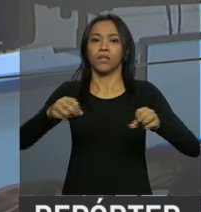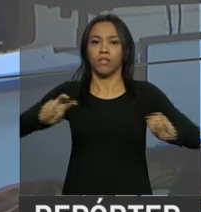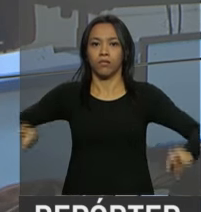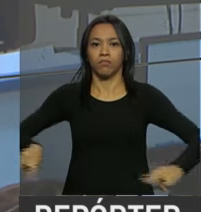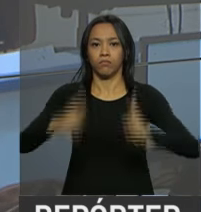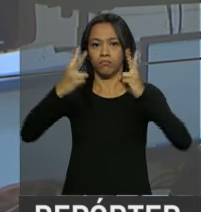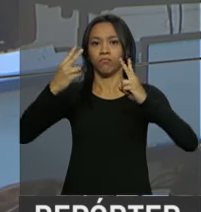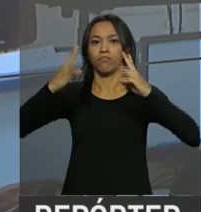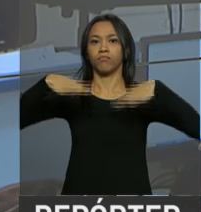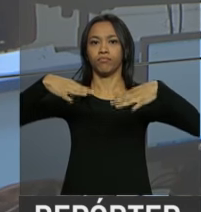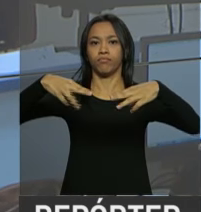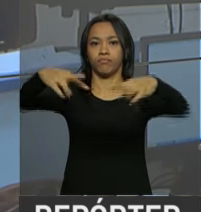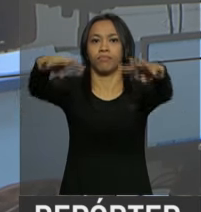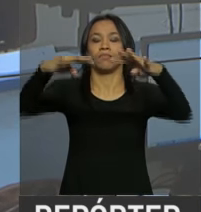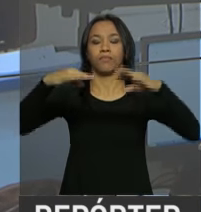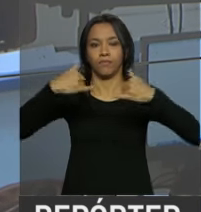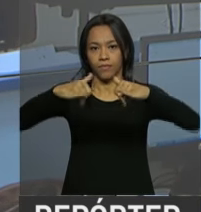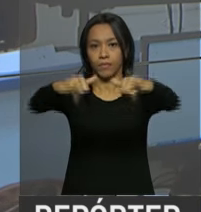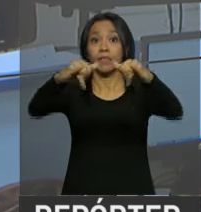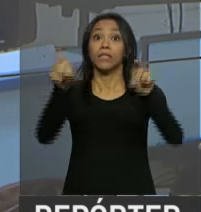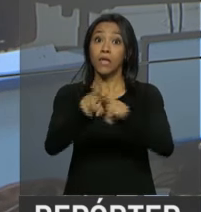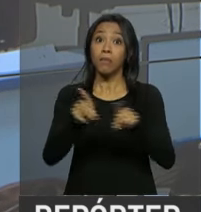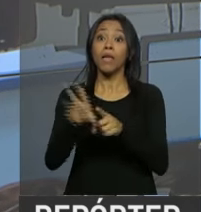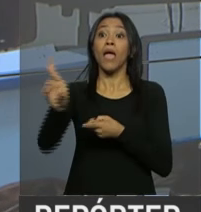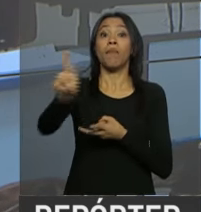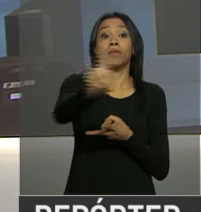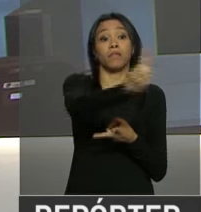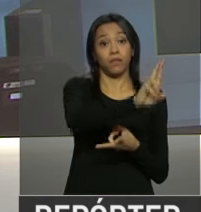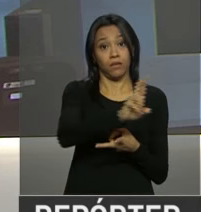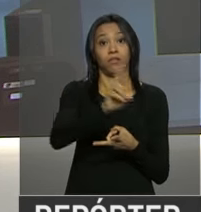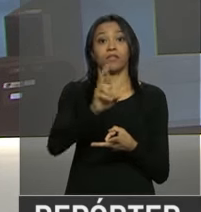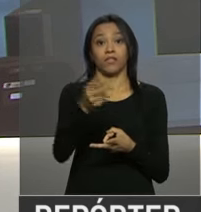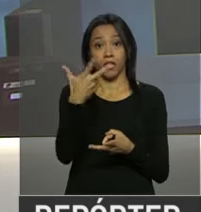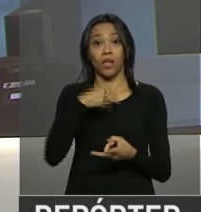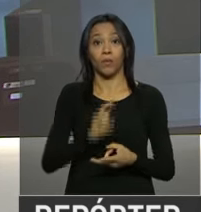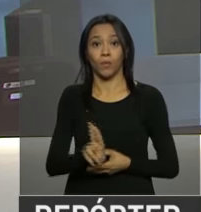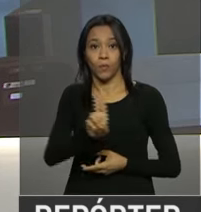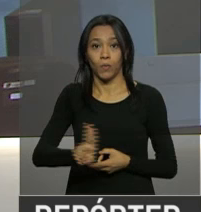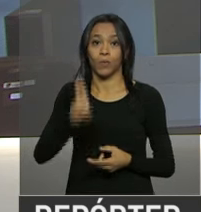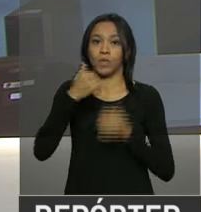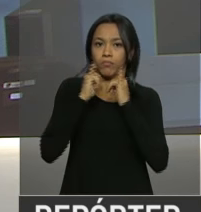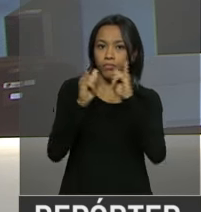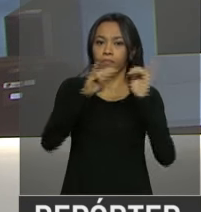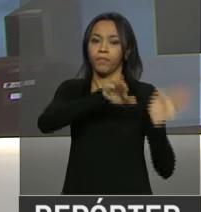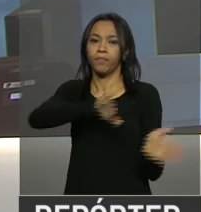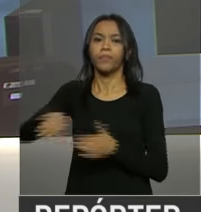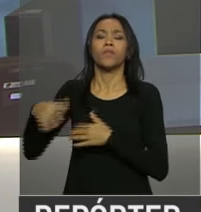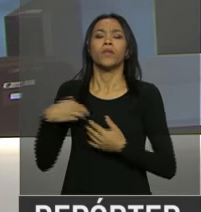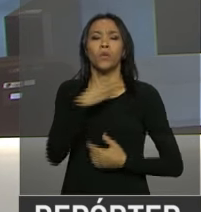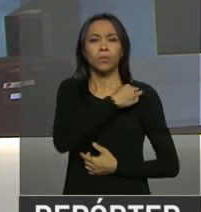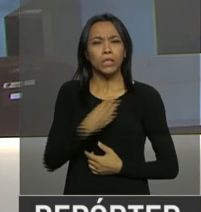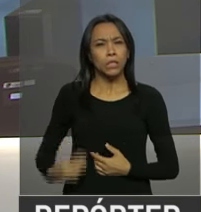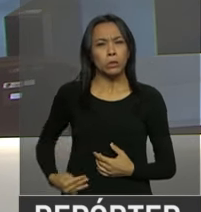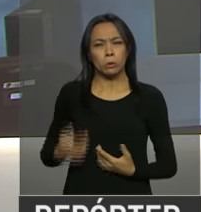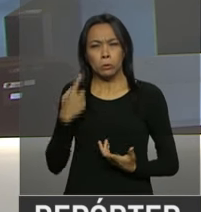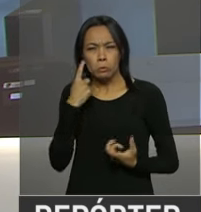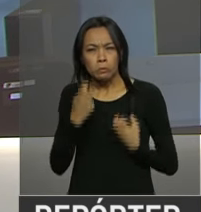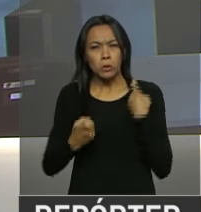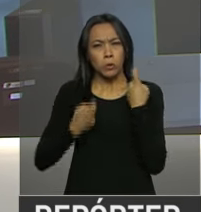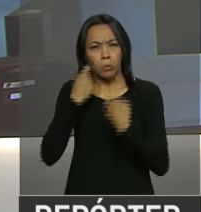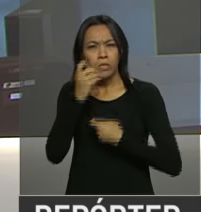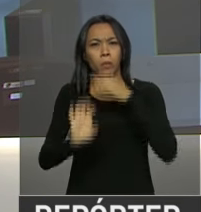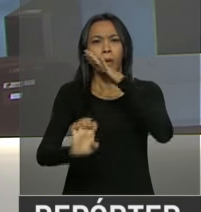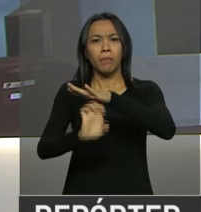energia, além de ouvir também representantes dos consumidores. O ministro demonstrou preocupação com a situação da